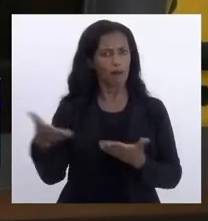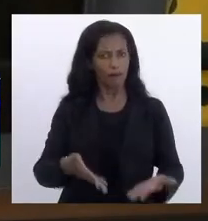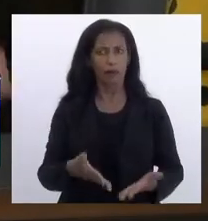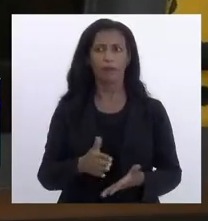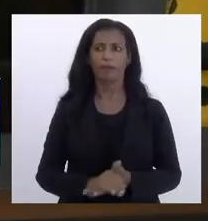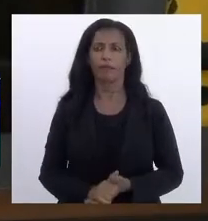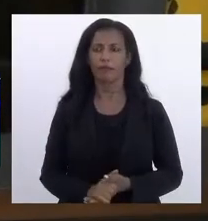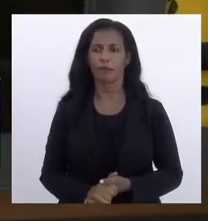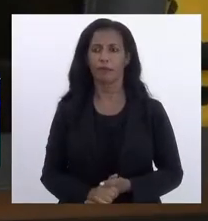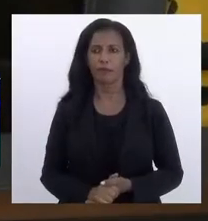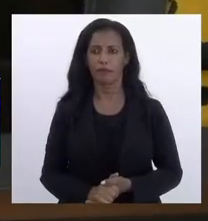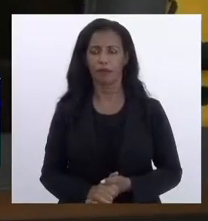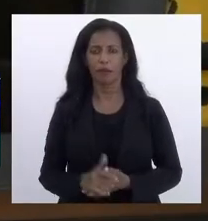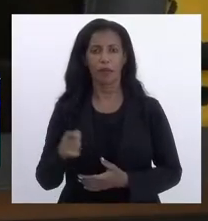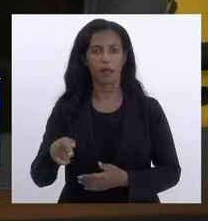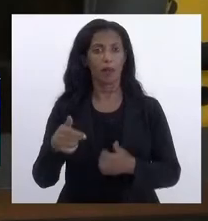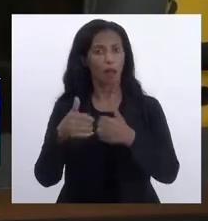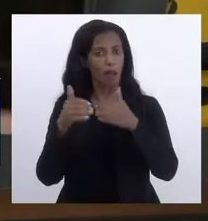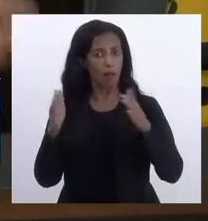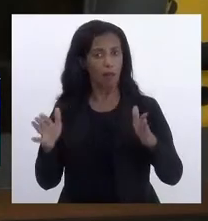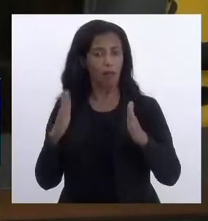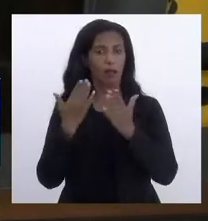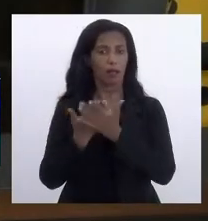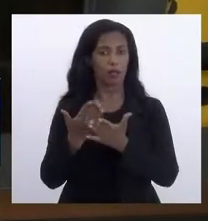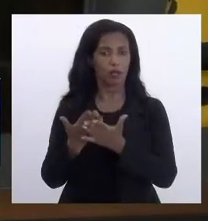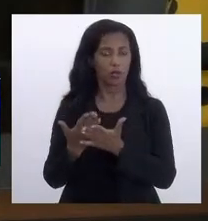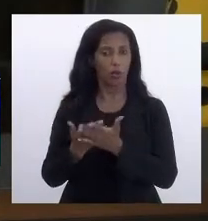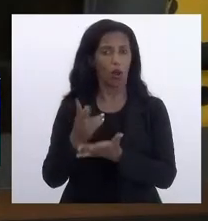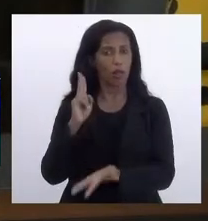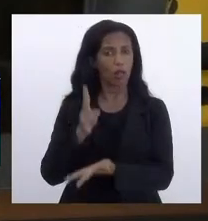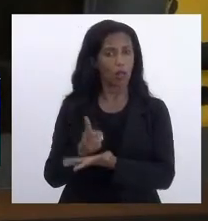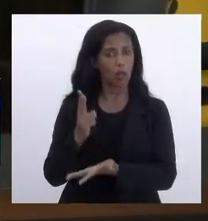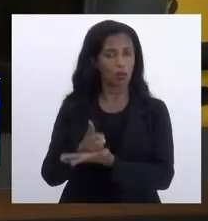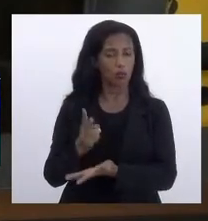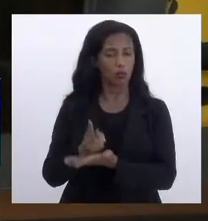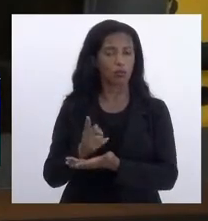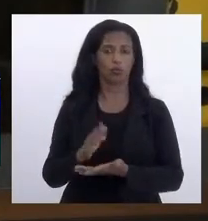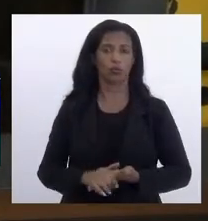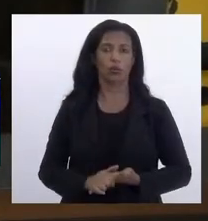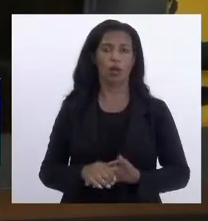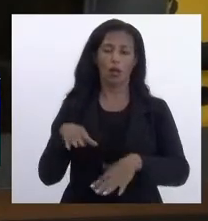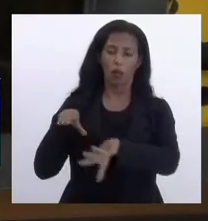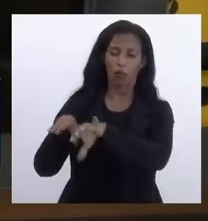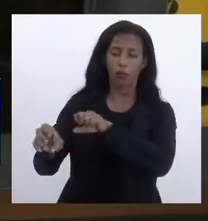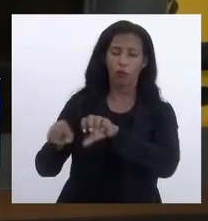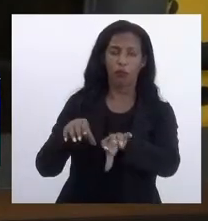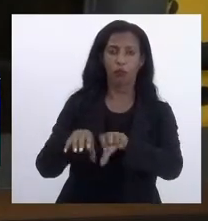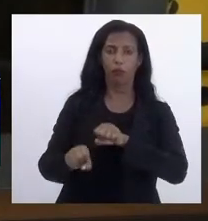gente possa manter essa escola aberta e ela continuar a formar